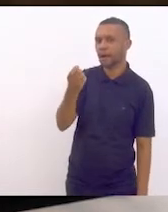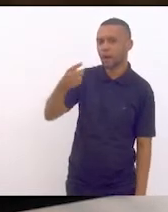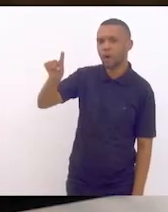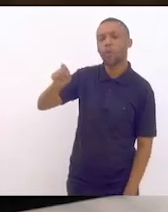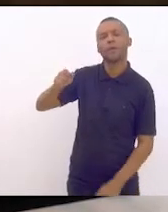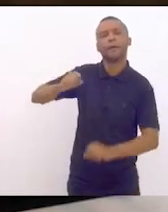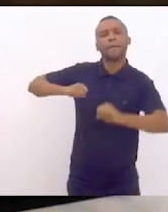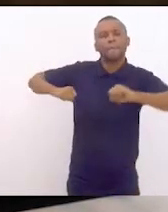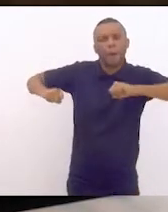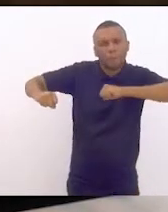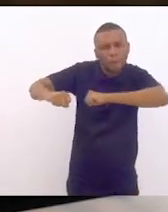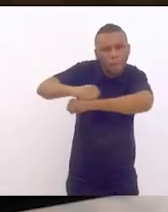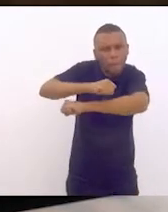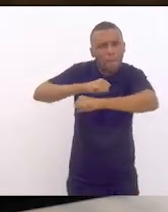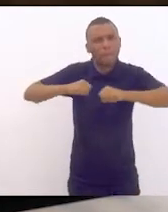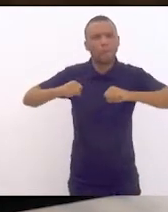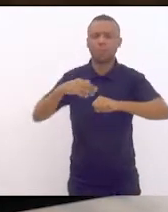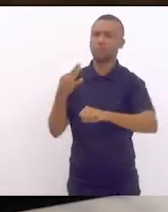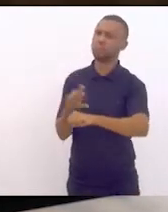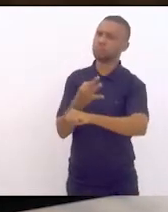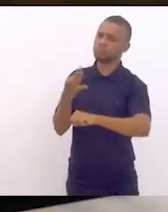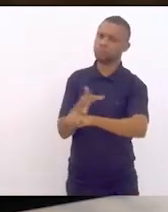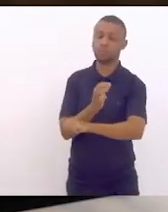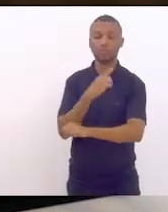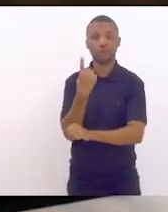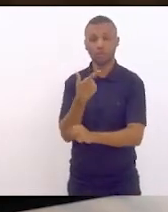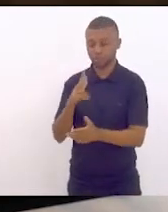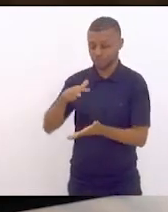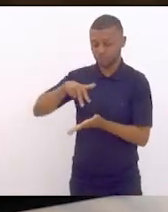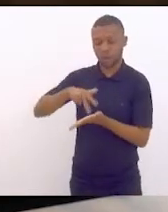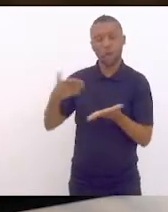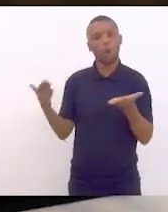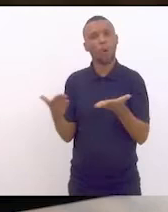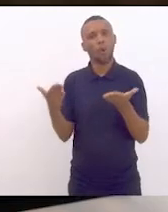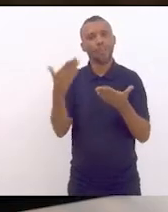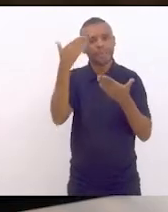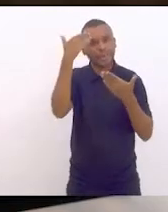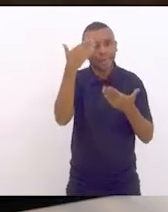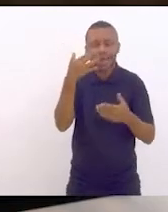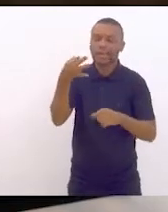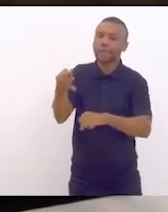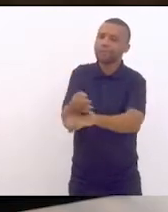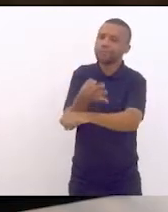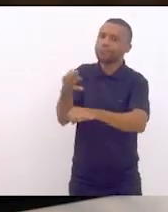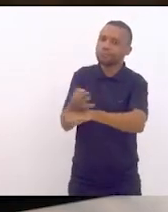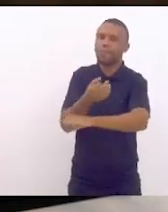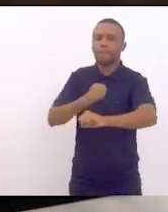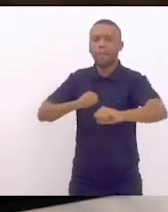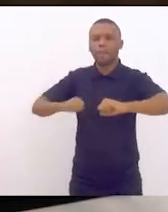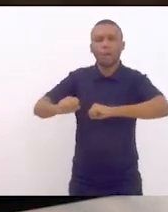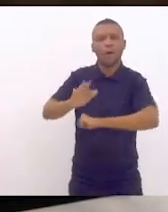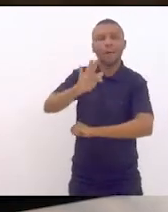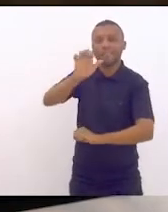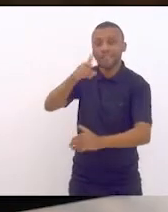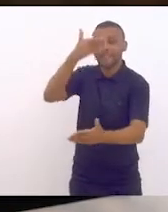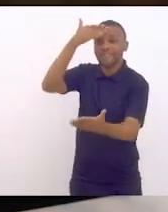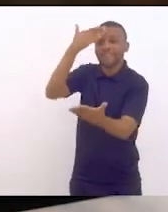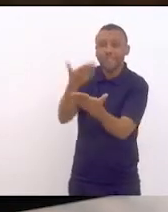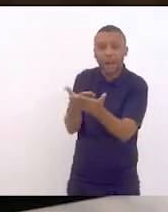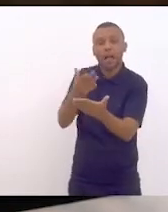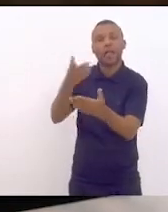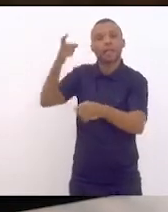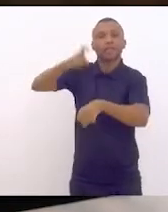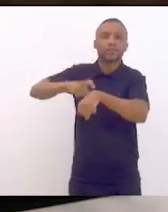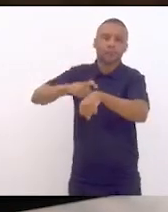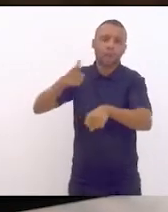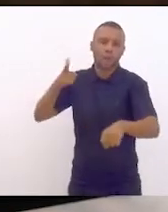vocês. Se a gente está aqui hoje, é graças justamente à perseverança, à fé de que esse momento chegaria. Muito